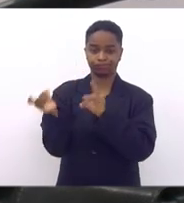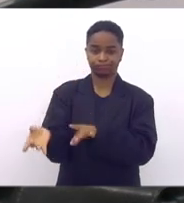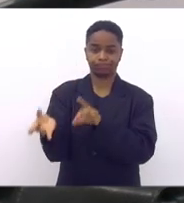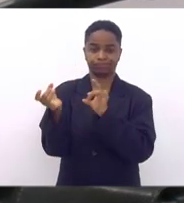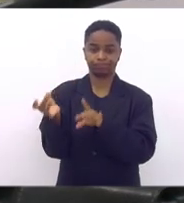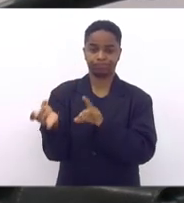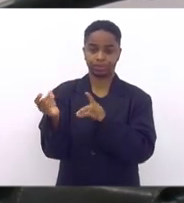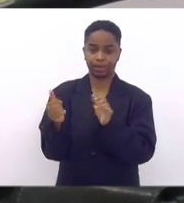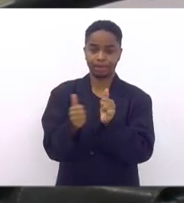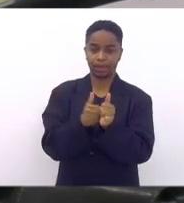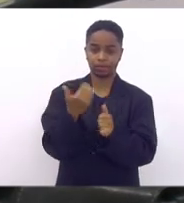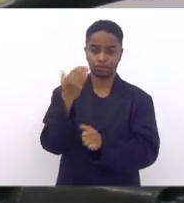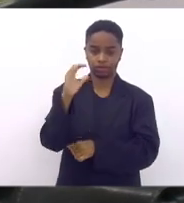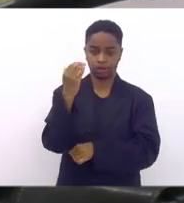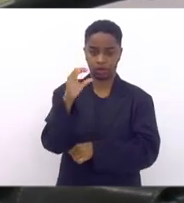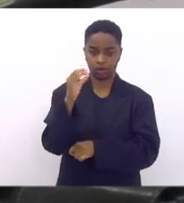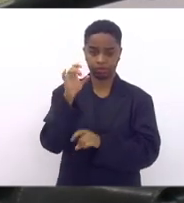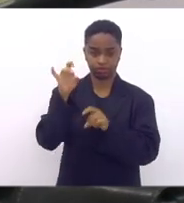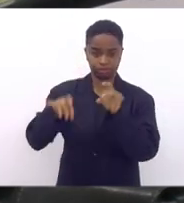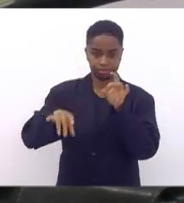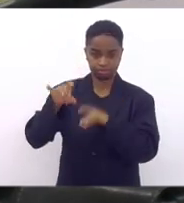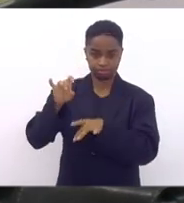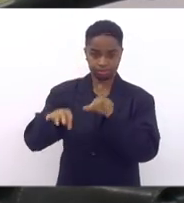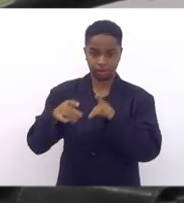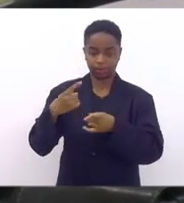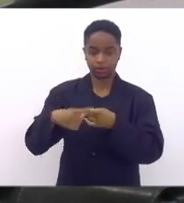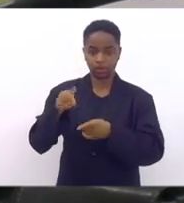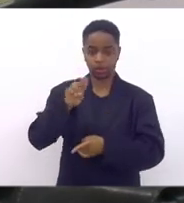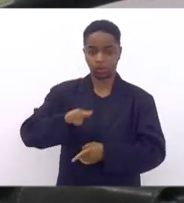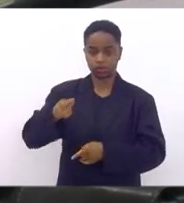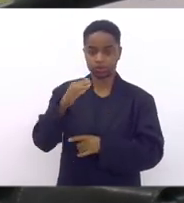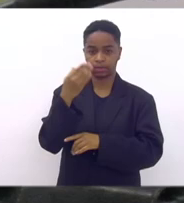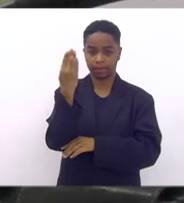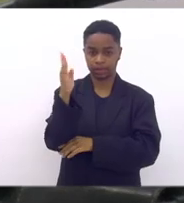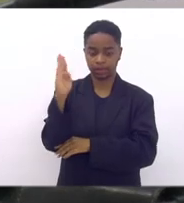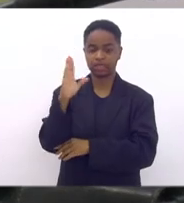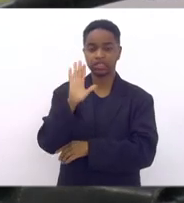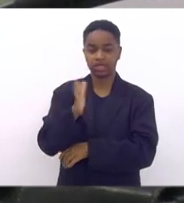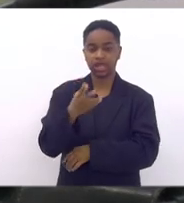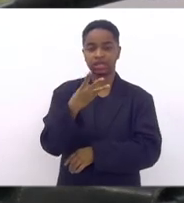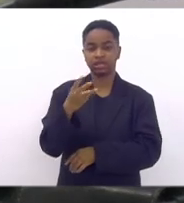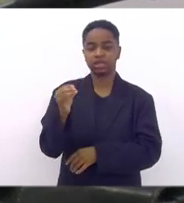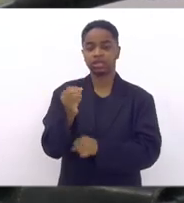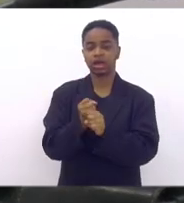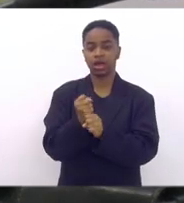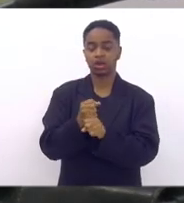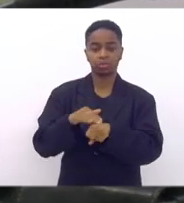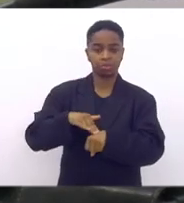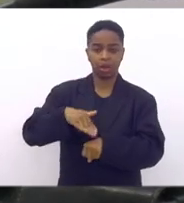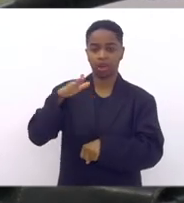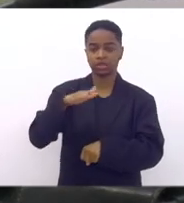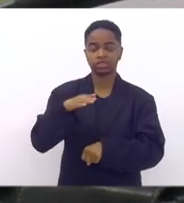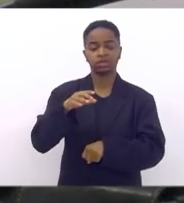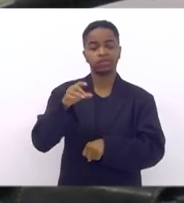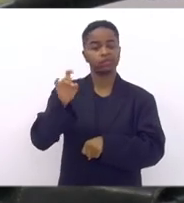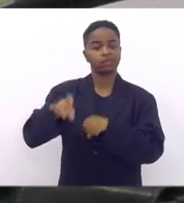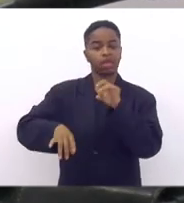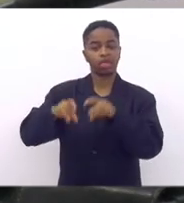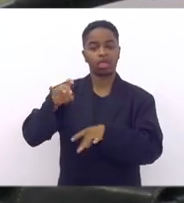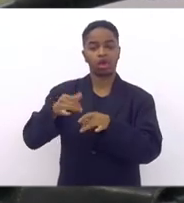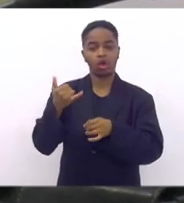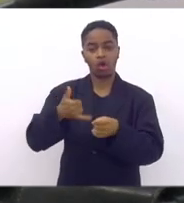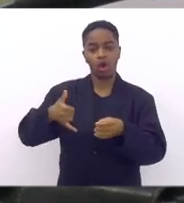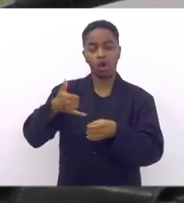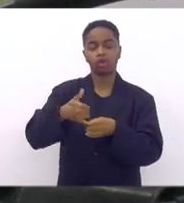dentro de Niterói largada que é de madeira que estão uma fundeada há mais de 30 anos vazando óleo metas pesada e gracha e outras